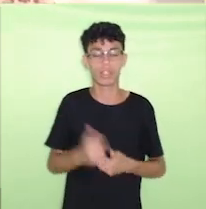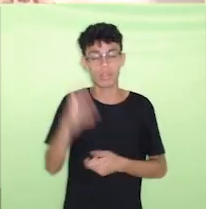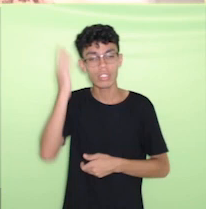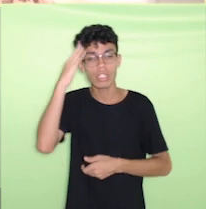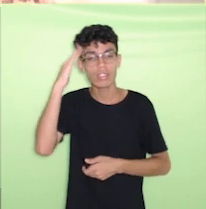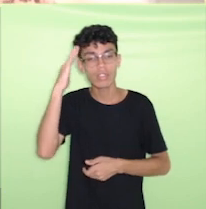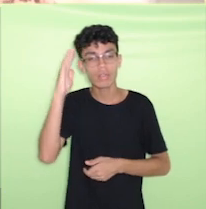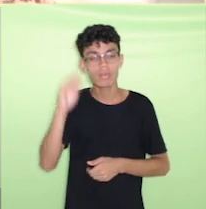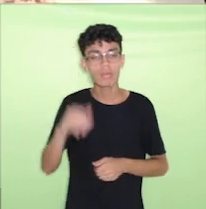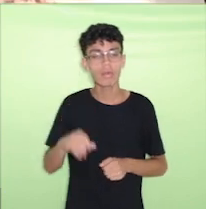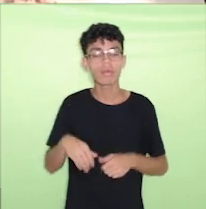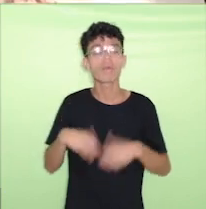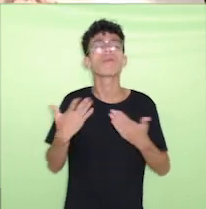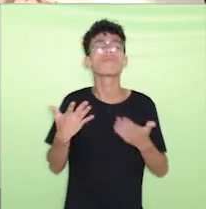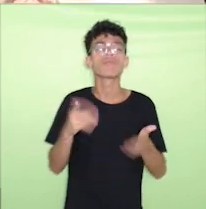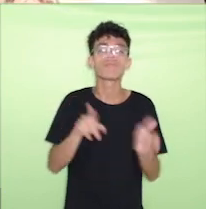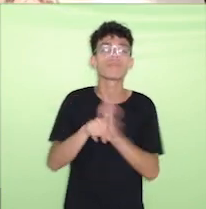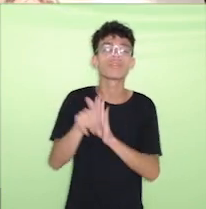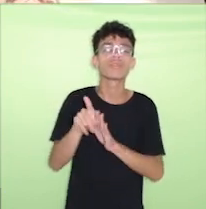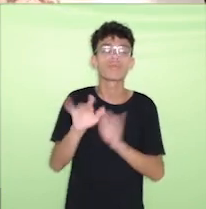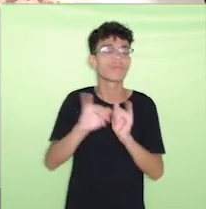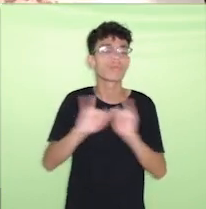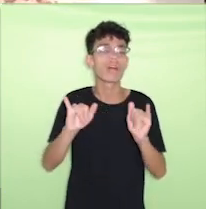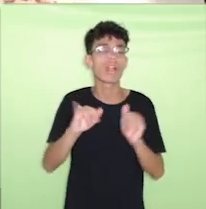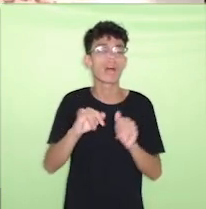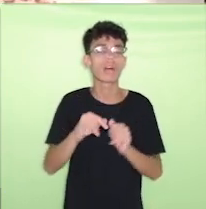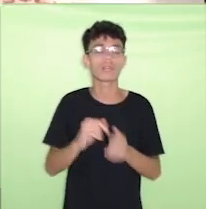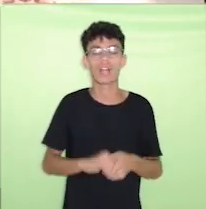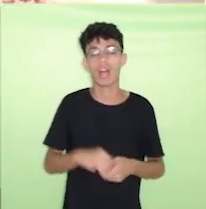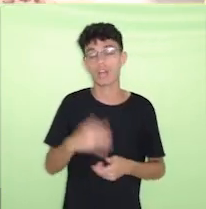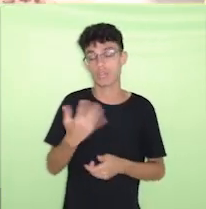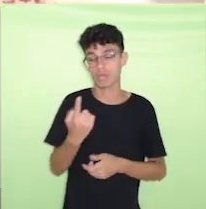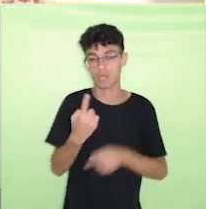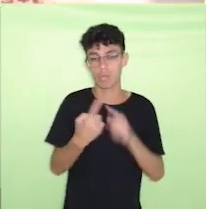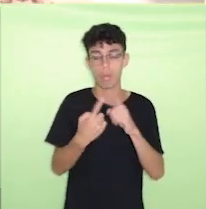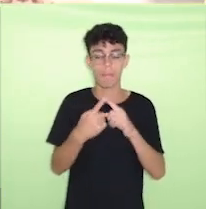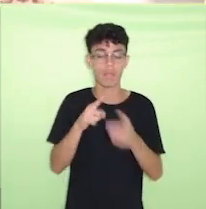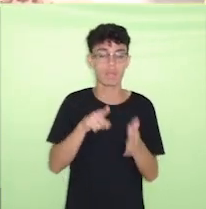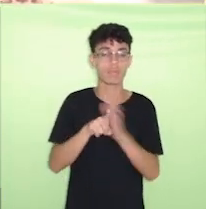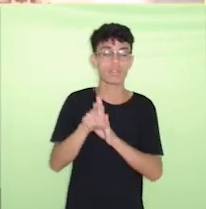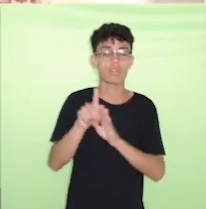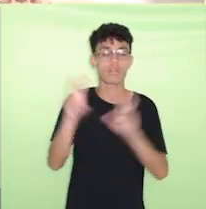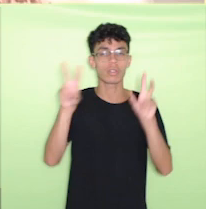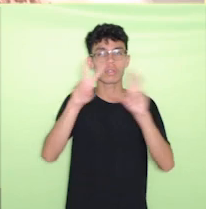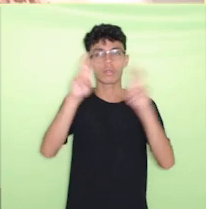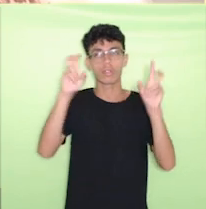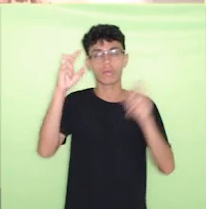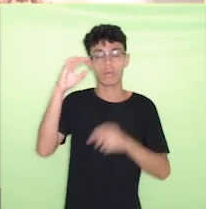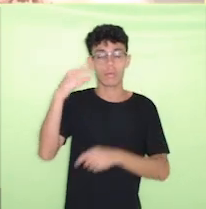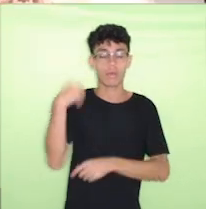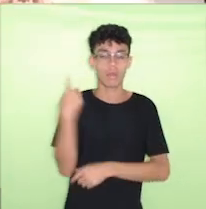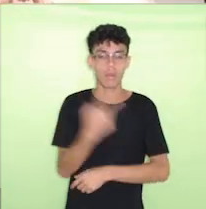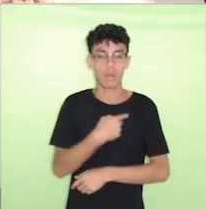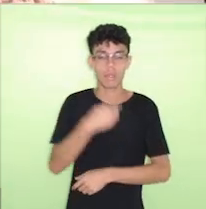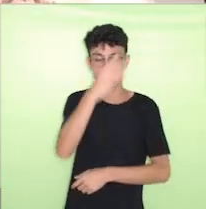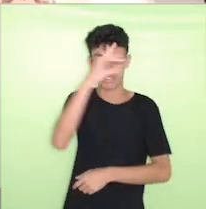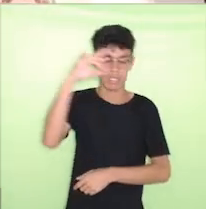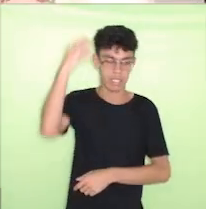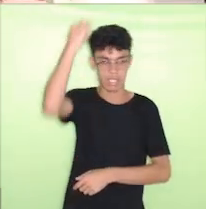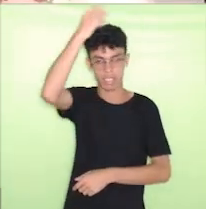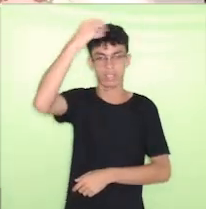Sei. Mas diz uma delas. Uma que ela se aborreceu foi sobre a Nossa Senhora. O que sobre Nossa